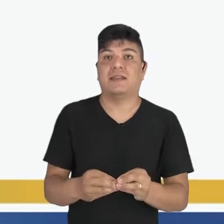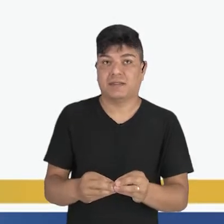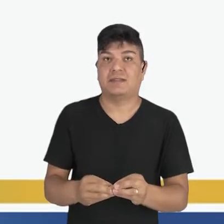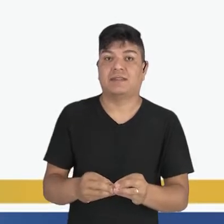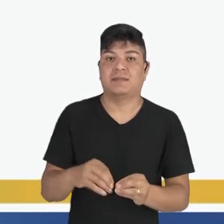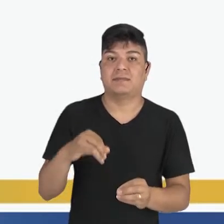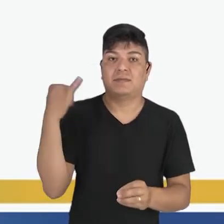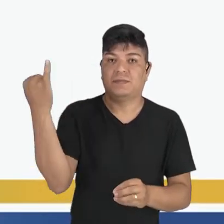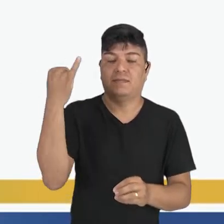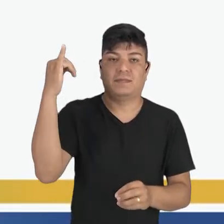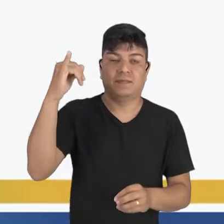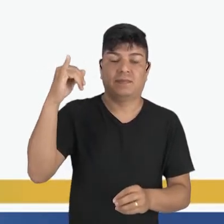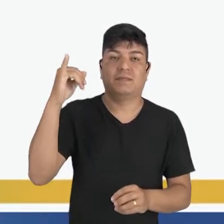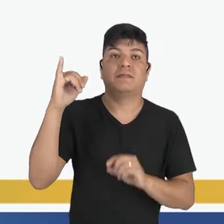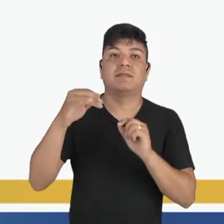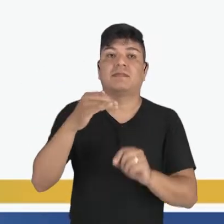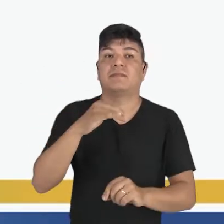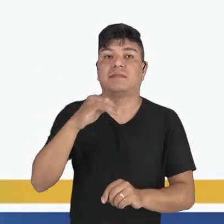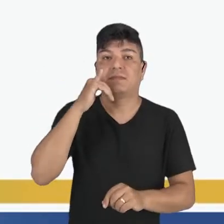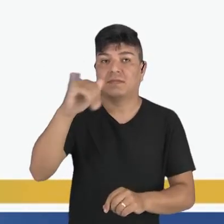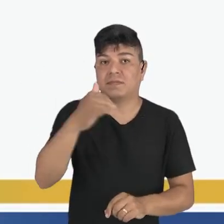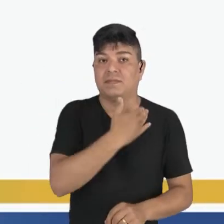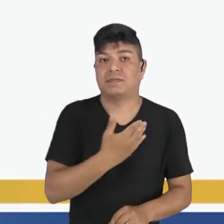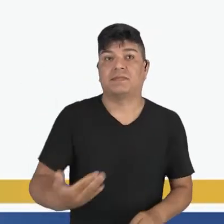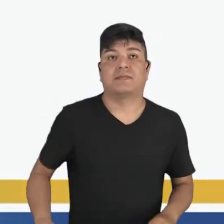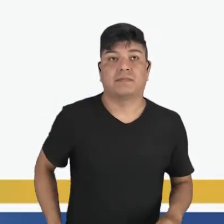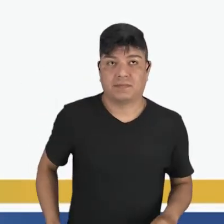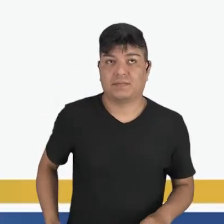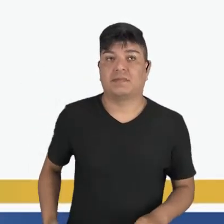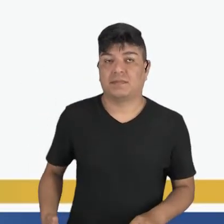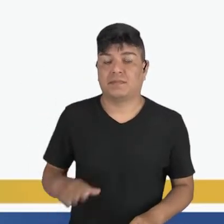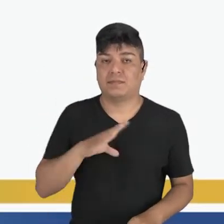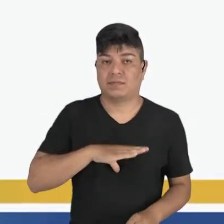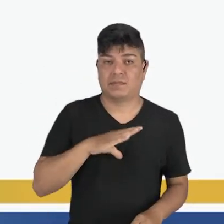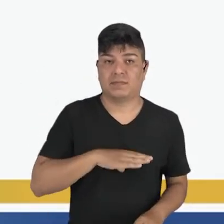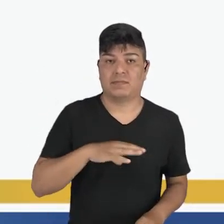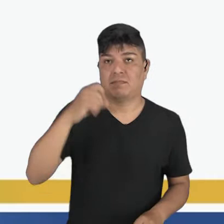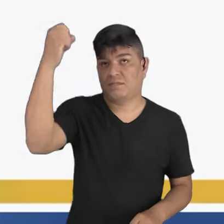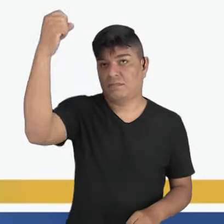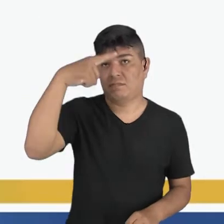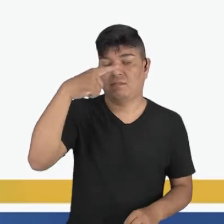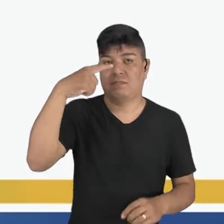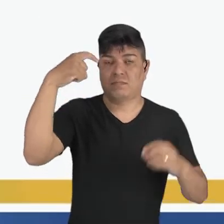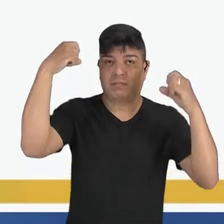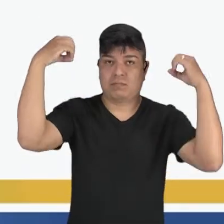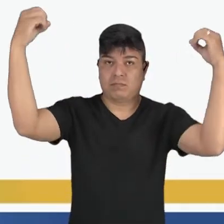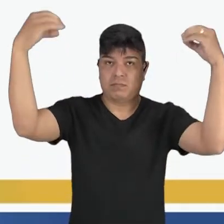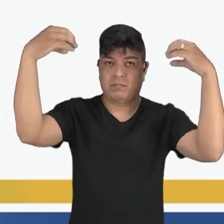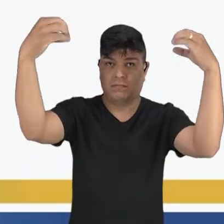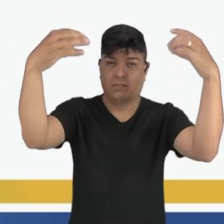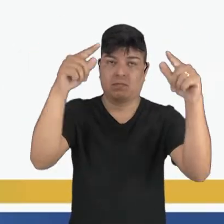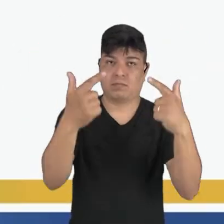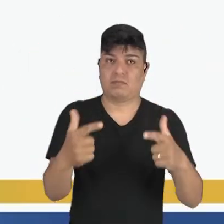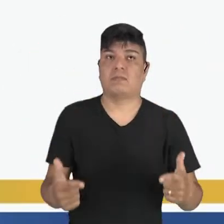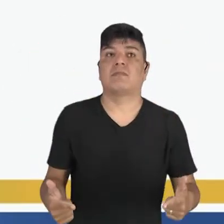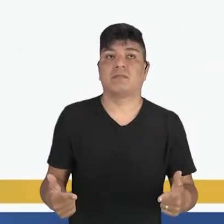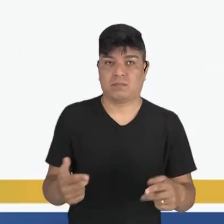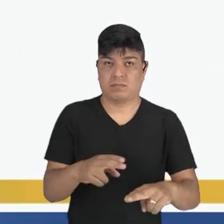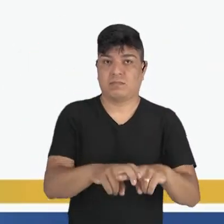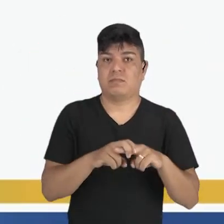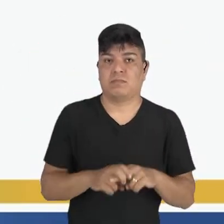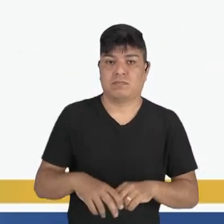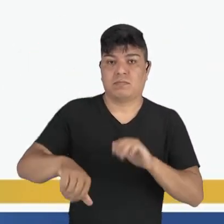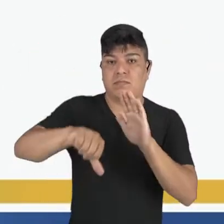da iluminação pública, né? É uma área urbana que não é devidamente iluminada, ela é mais suscetível a delitos,